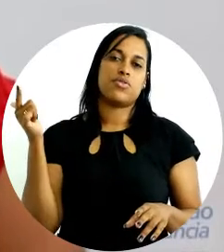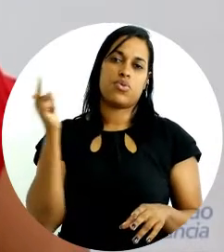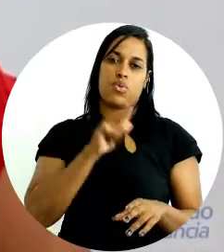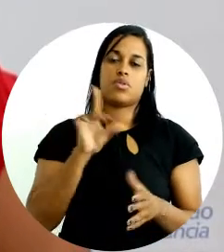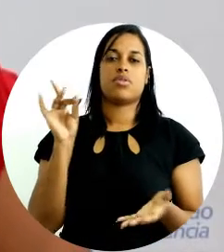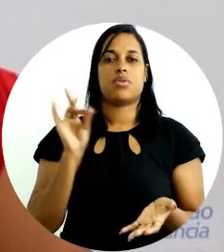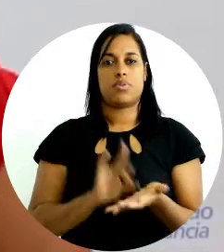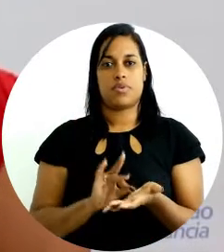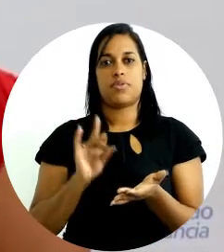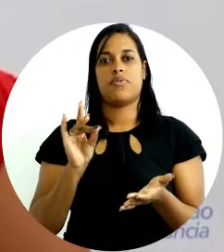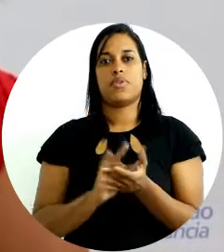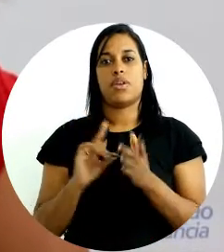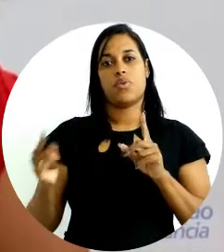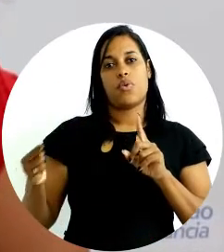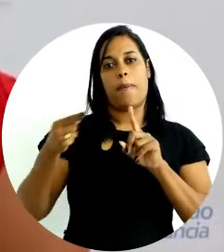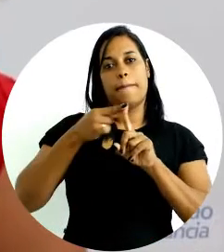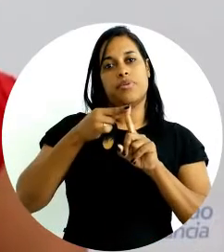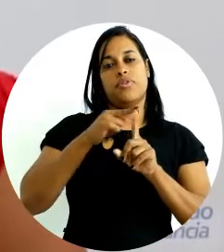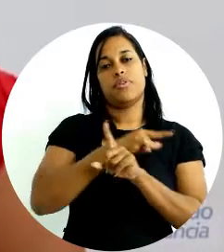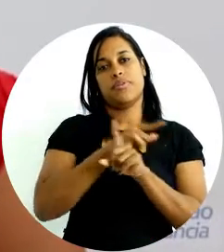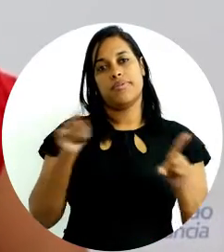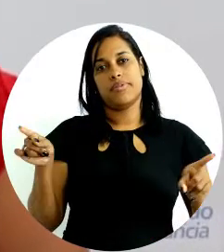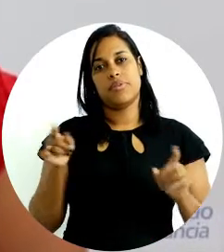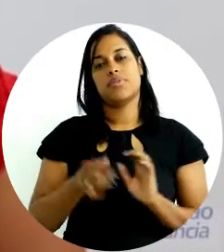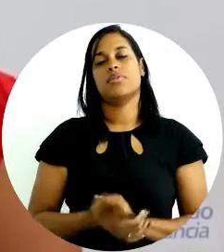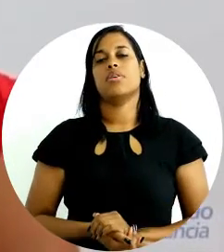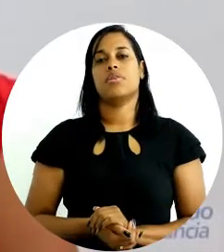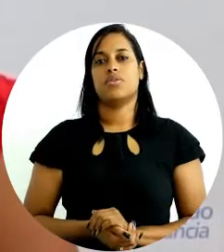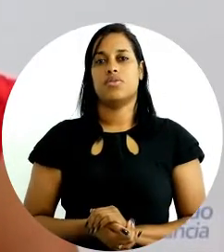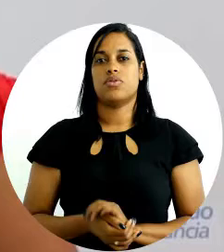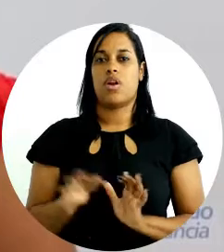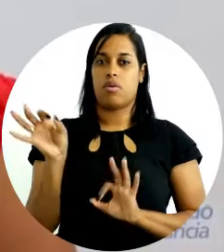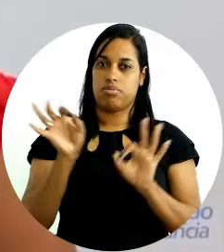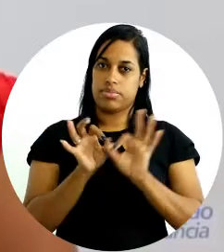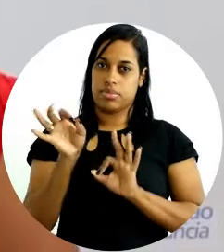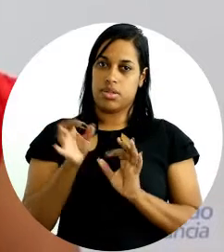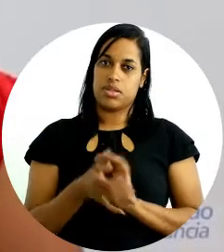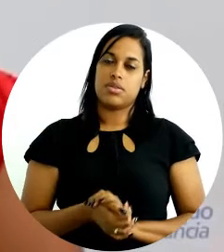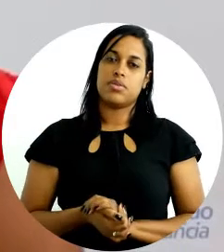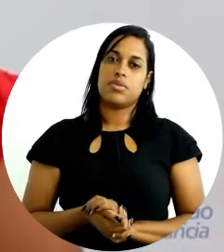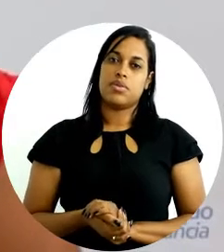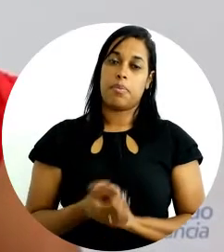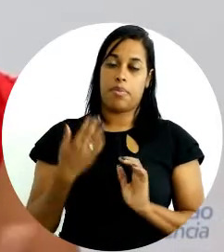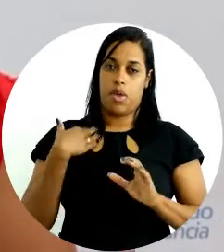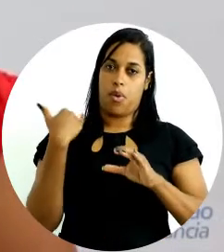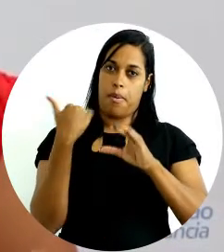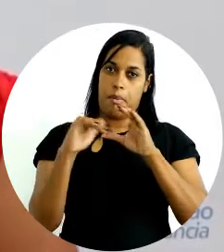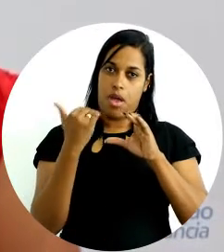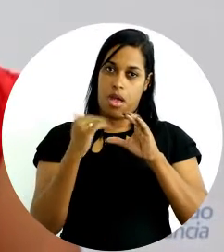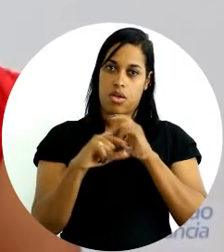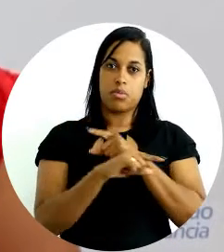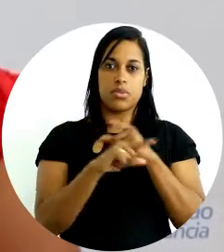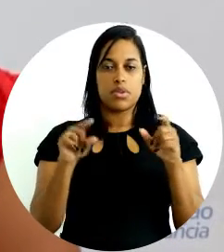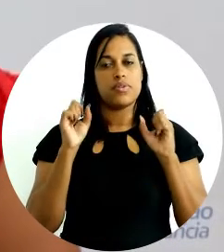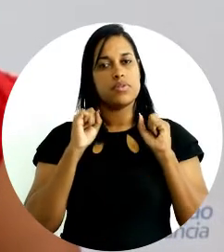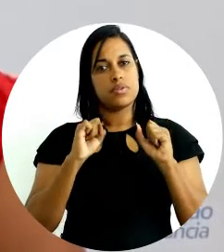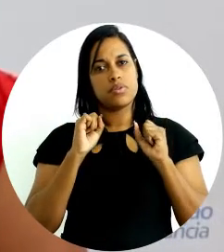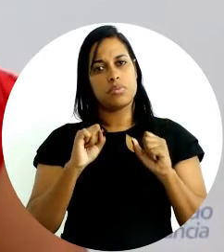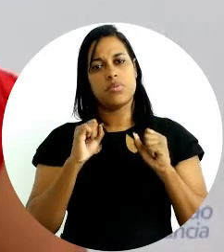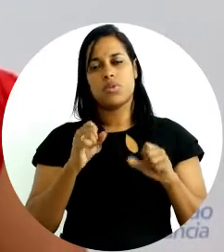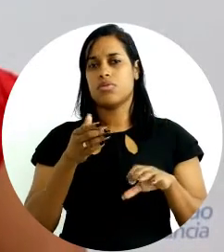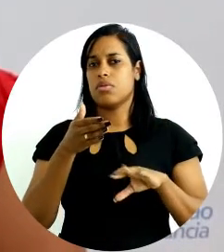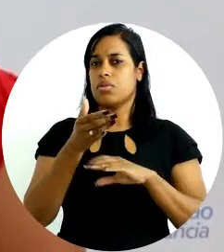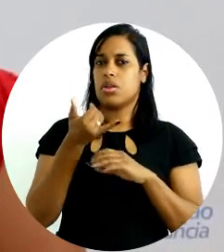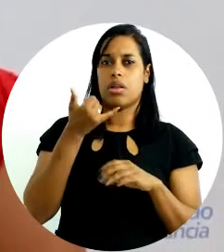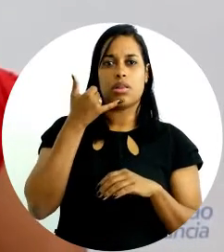vocês consigam realmente os objetivos por vocês pretendidos e planejados. Vou deixar o meu e-mail para que vocês